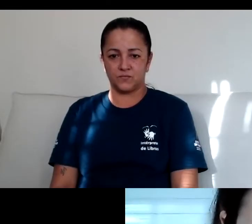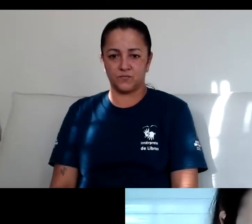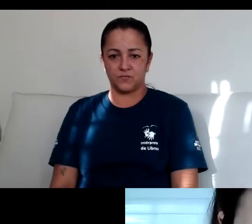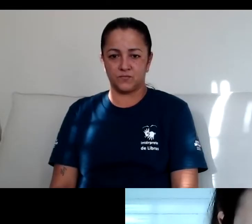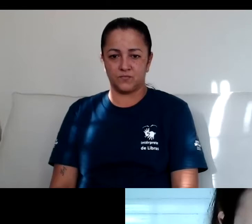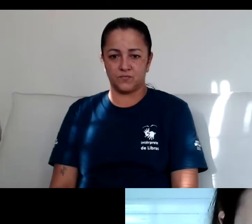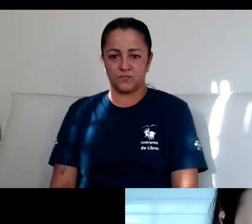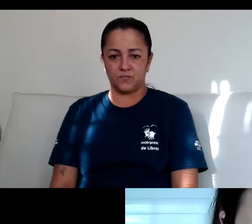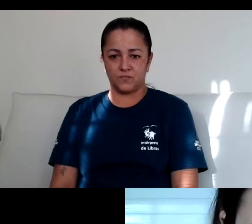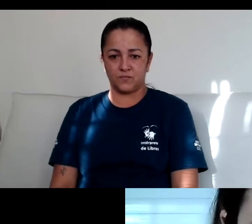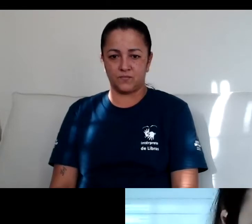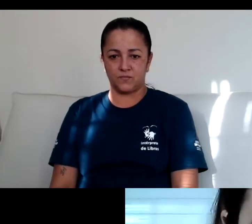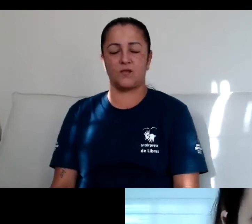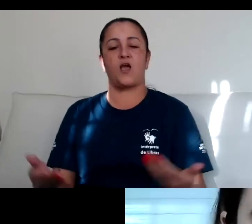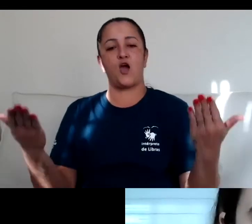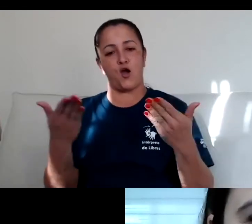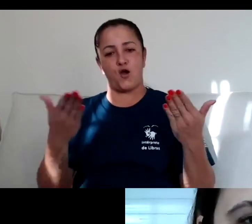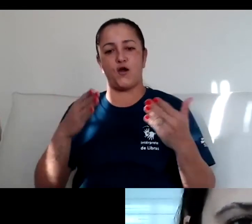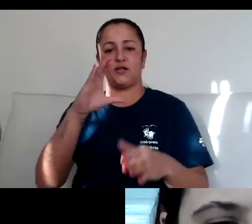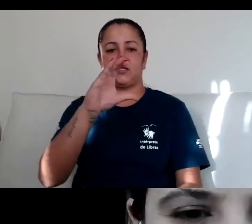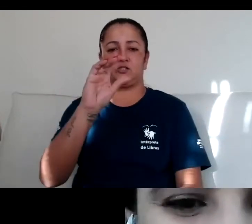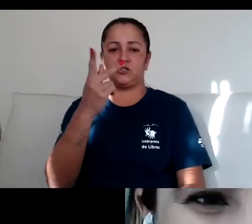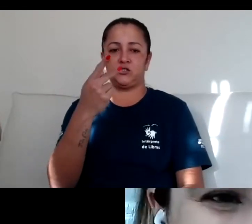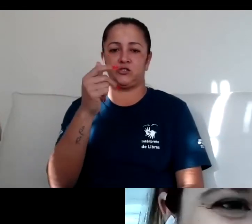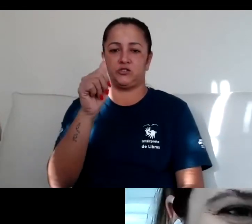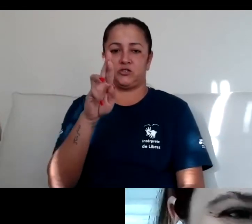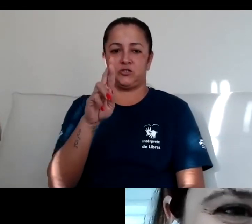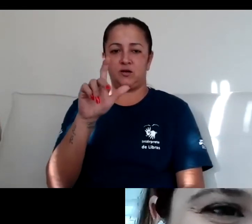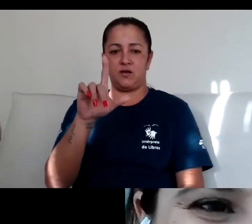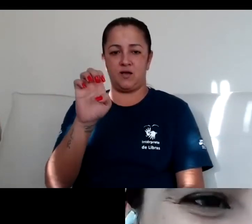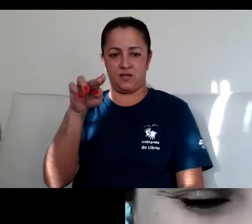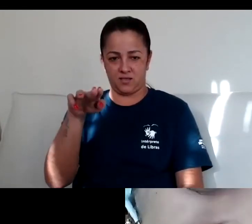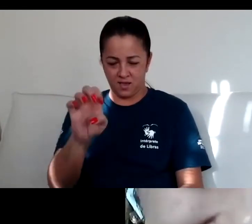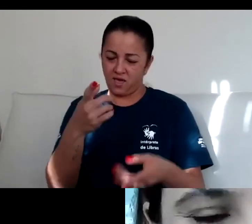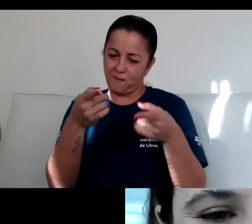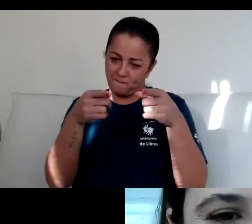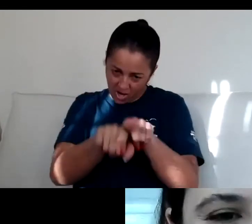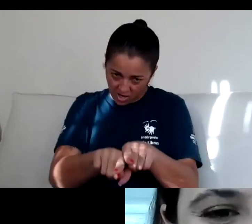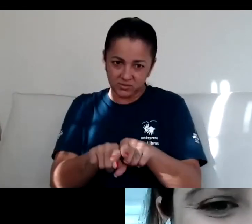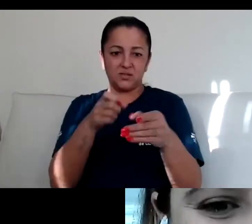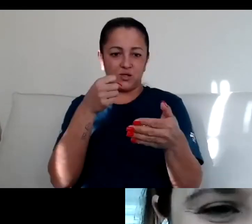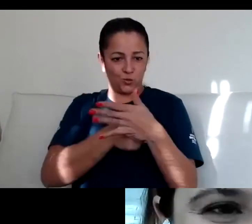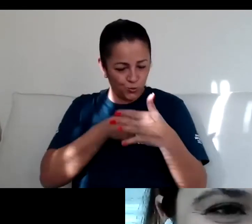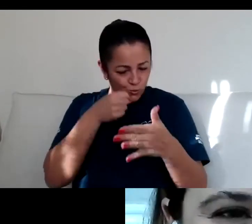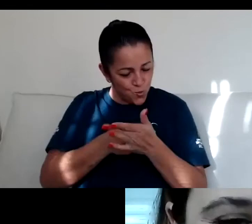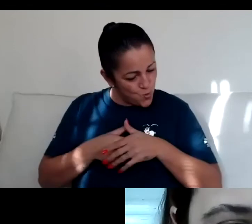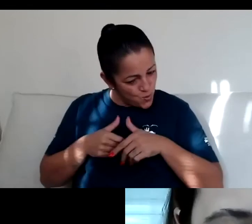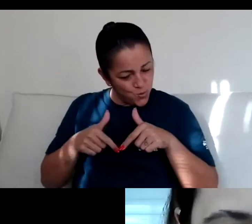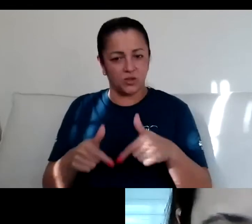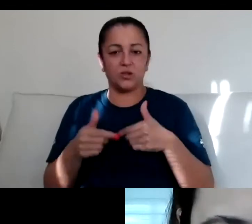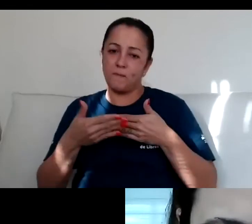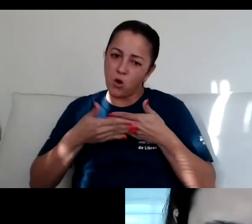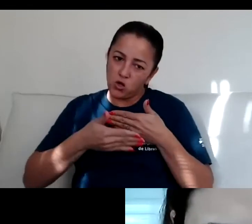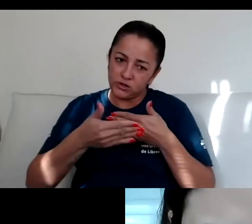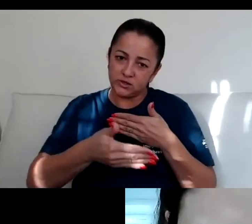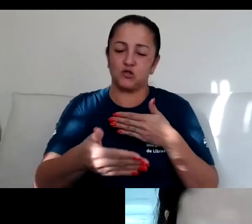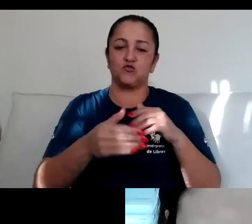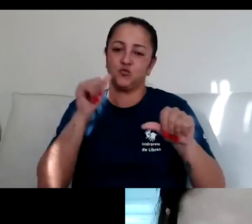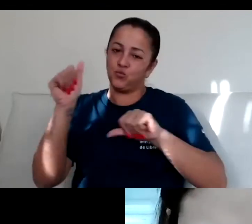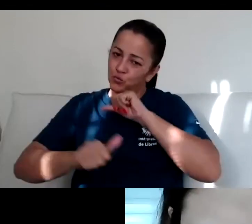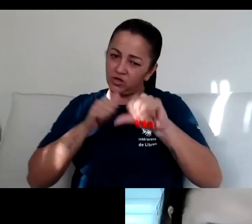Então, vamos ouvir a Charlene, né, que é Ah, parceira nesse processo de mudança